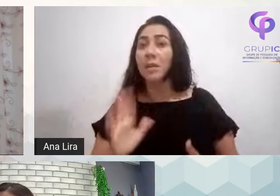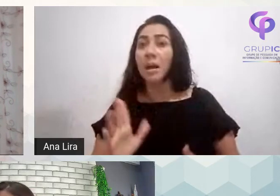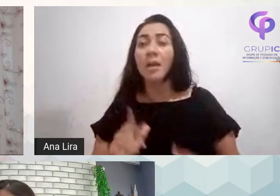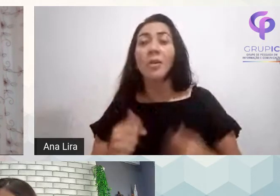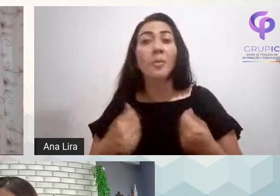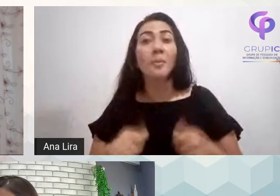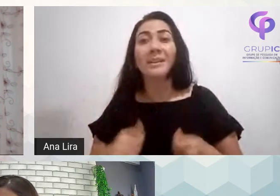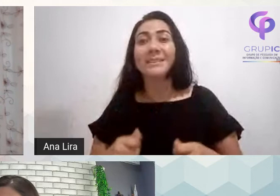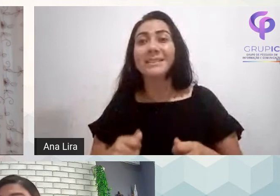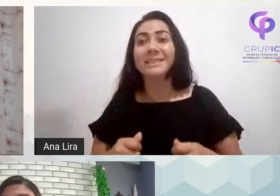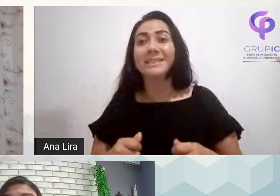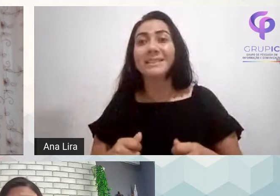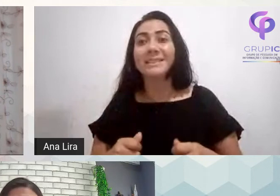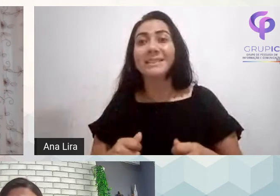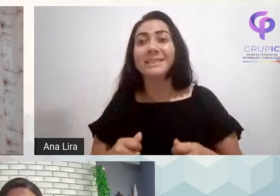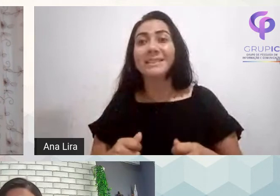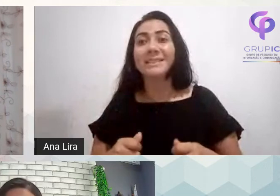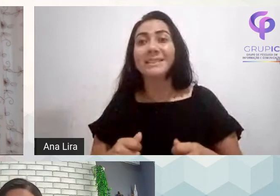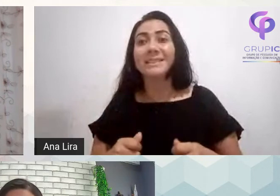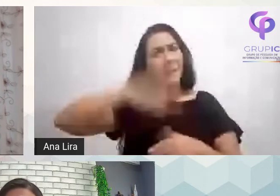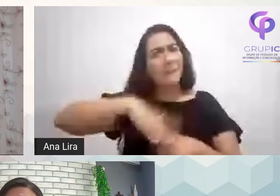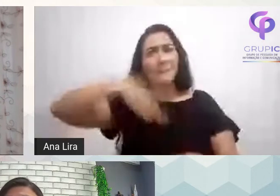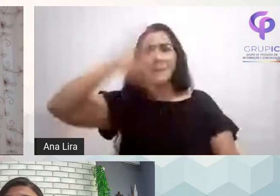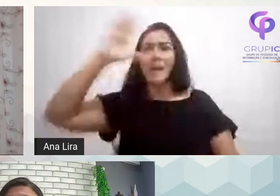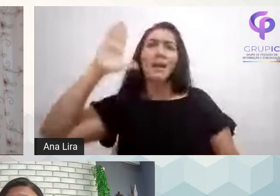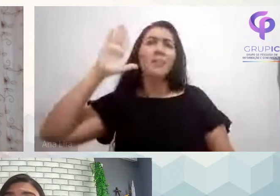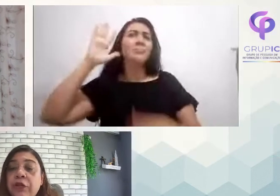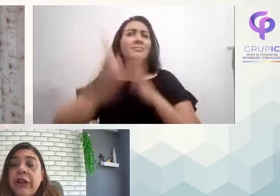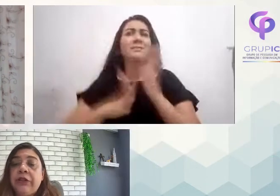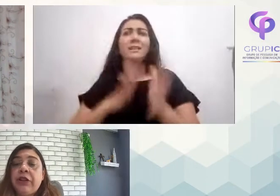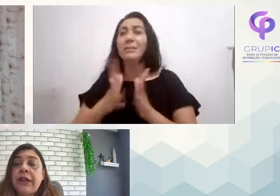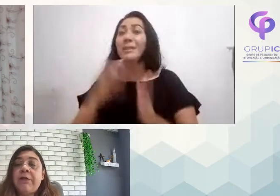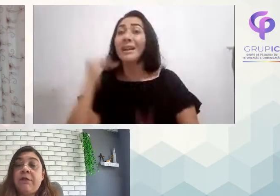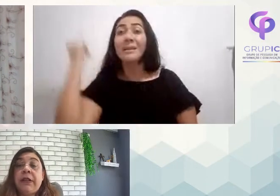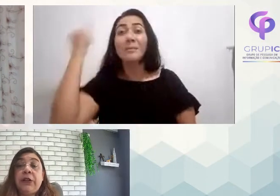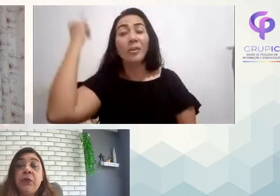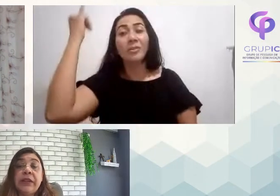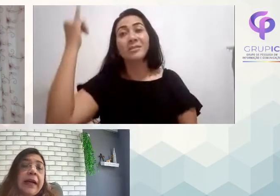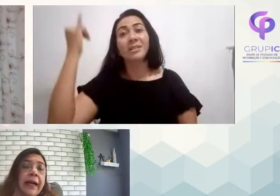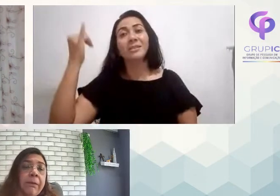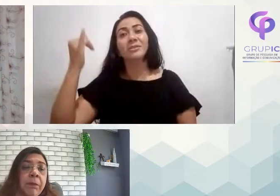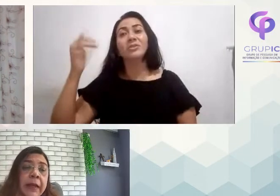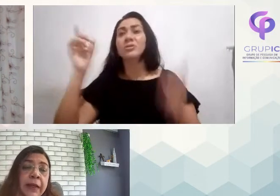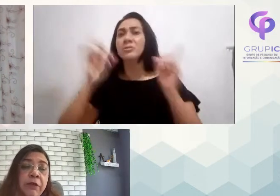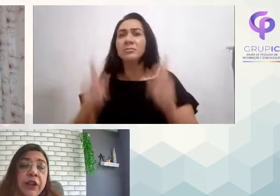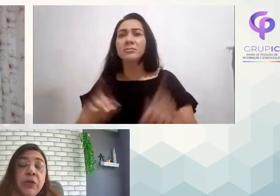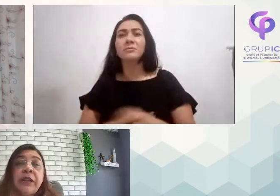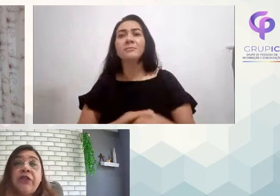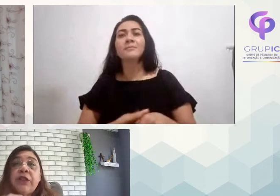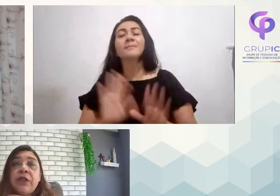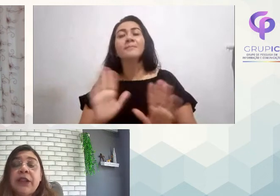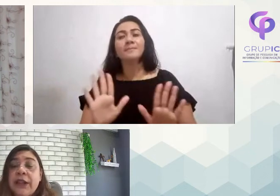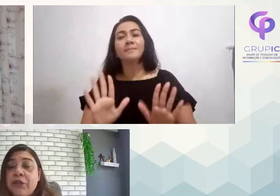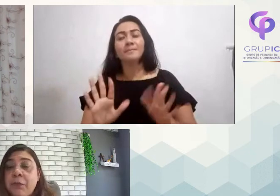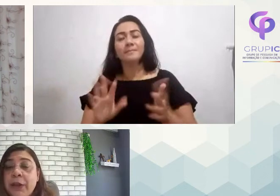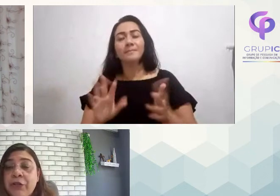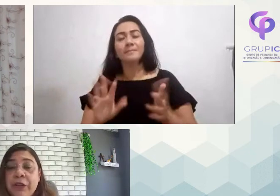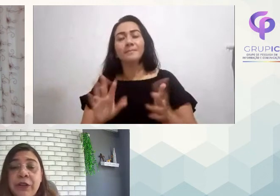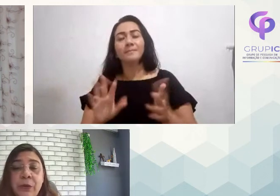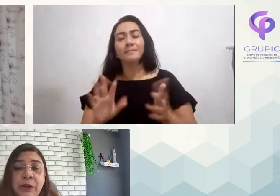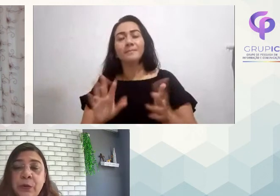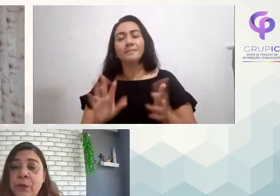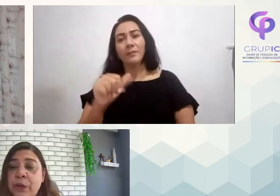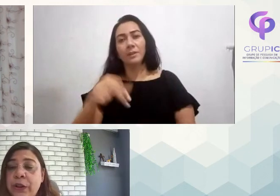não é? E isso é extremamente importante. Vamos para a perguntinha de Vanusa. Vanusa diz o seguinte,